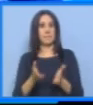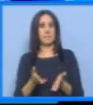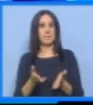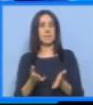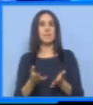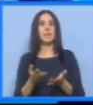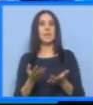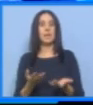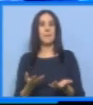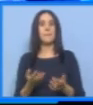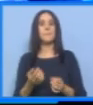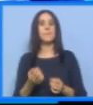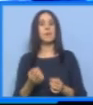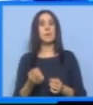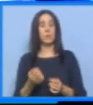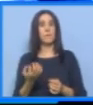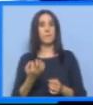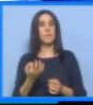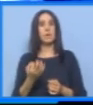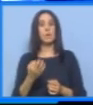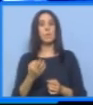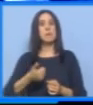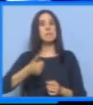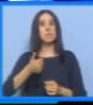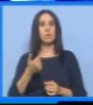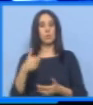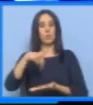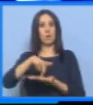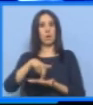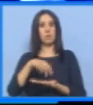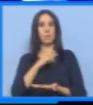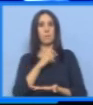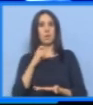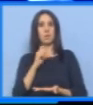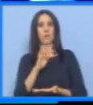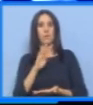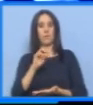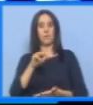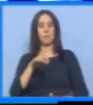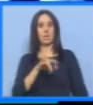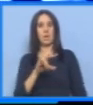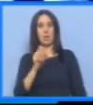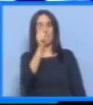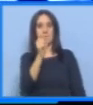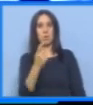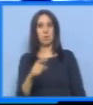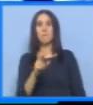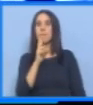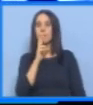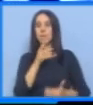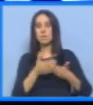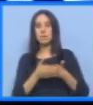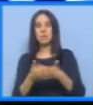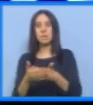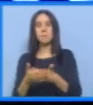é o papel, o lugar que o Padre Formigão ocupa em todo este processo de Fátima,